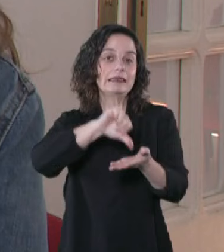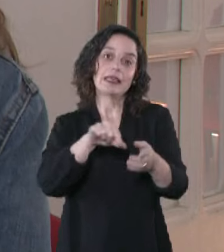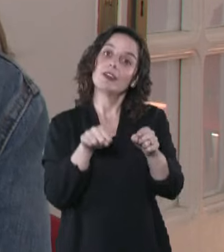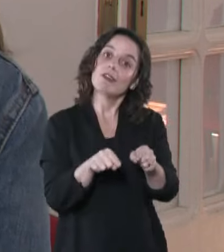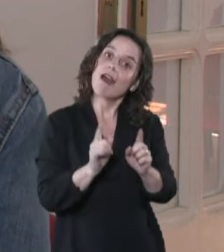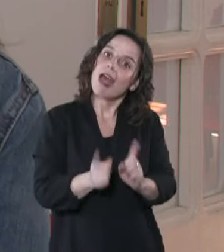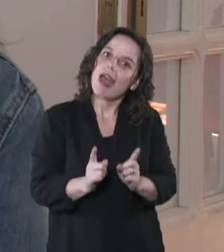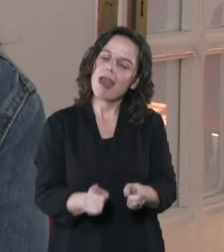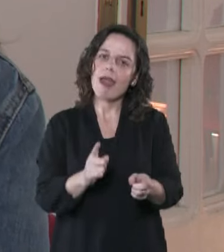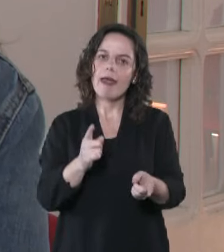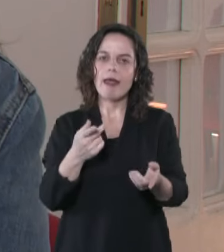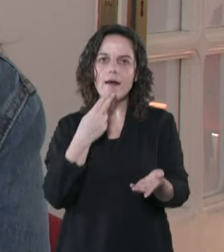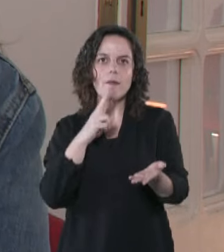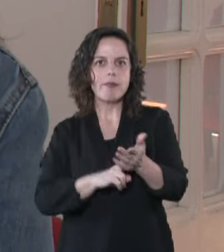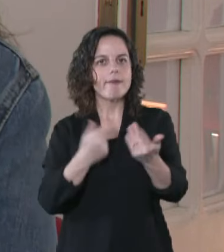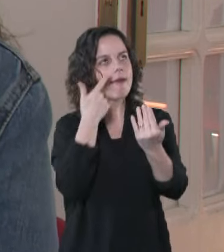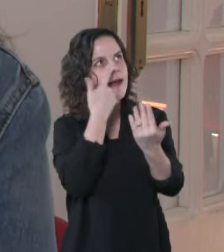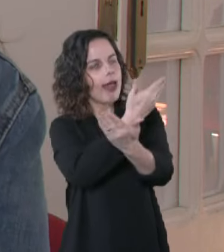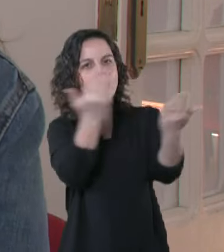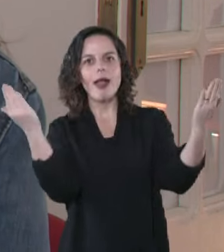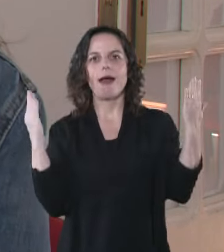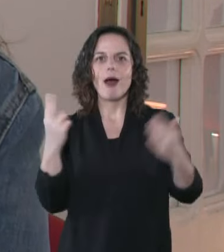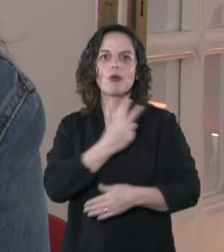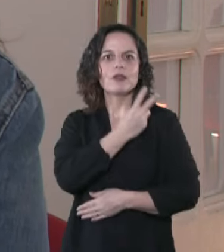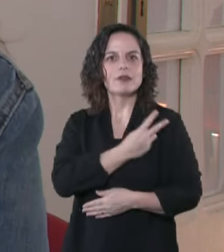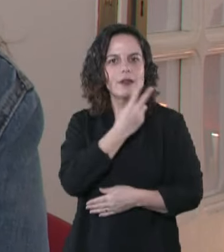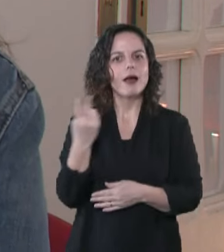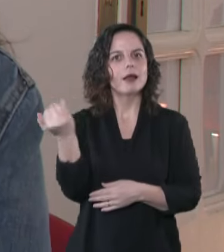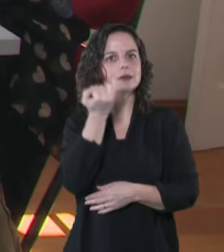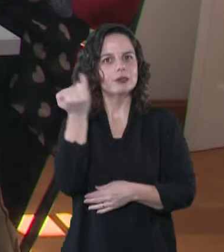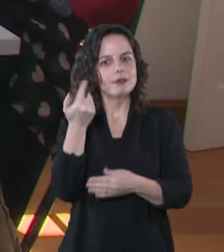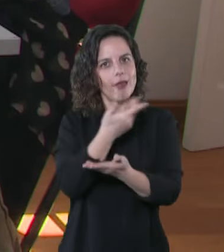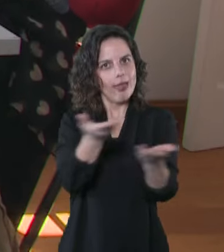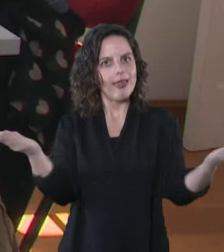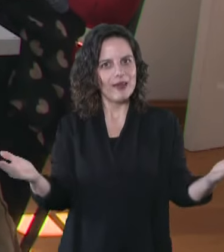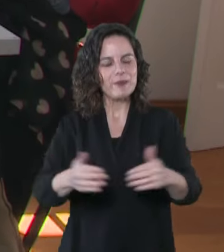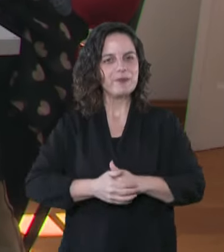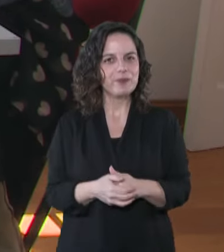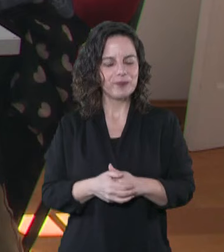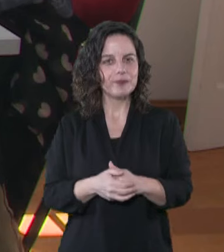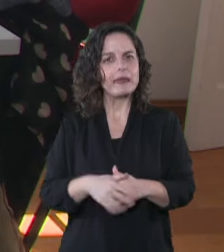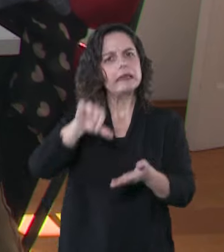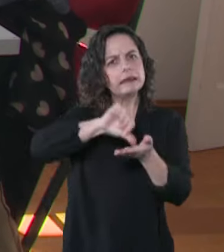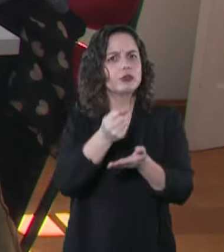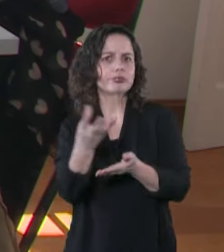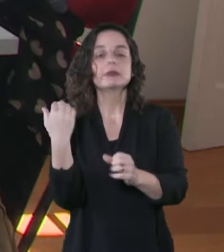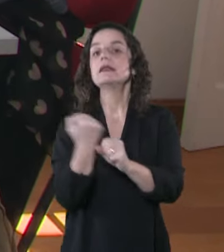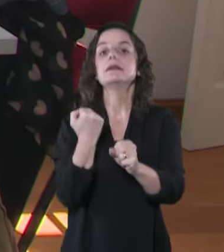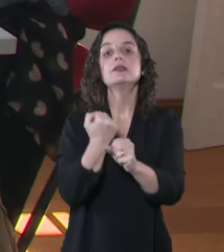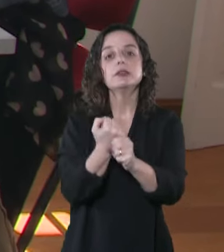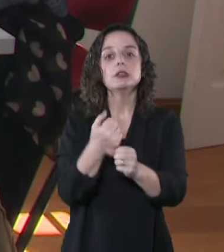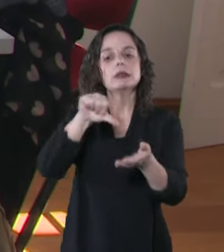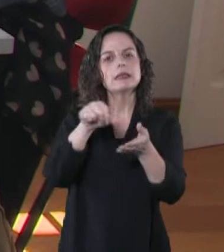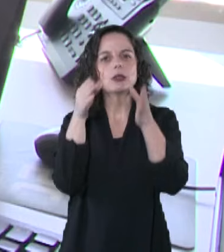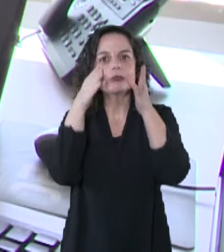o materializar da nossa universidade, da nossa instituição. Os centros, serviços descentralizados